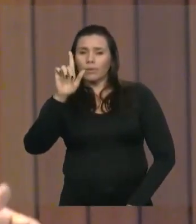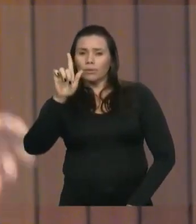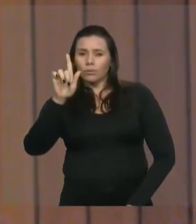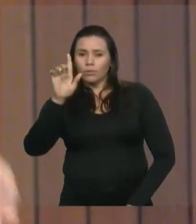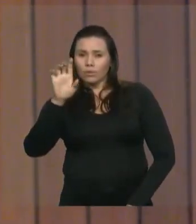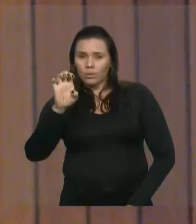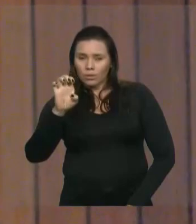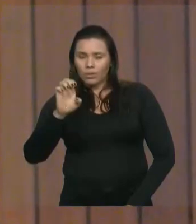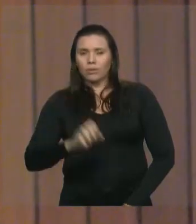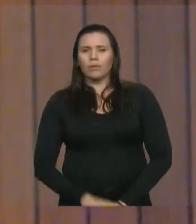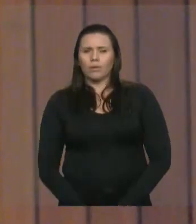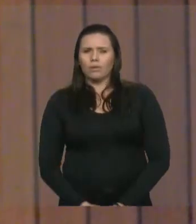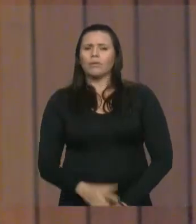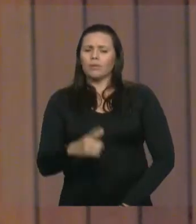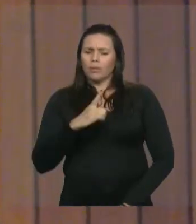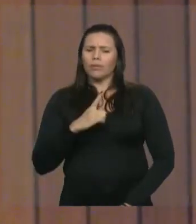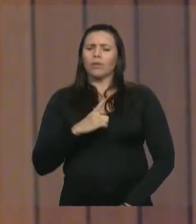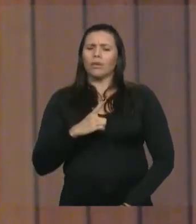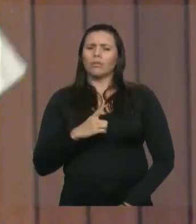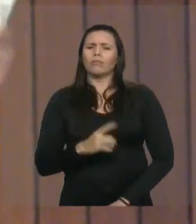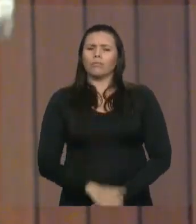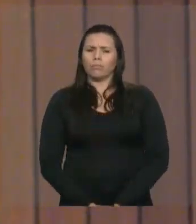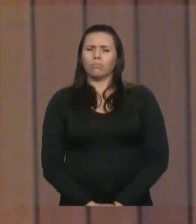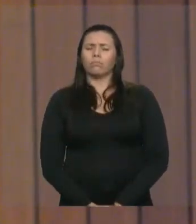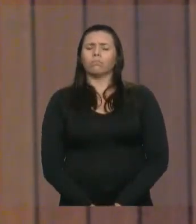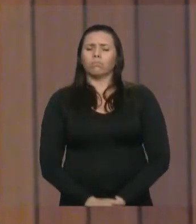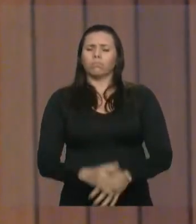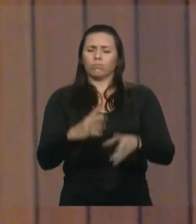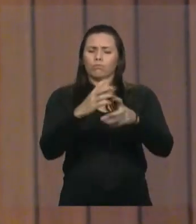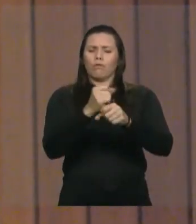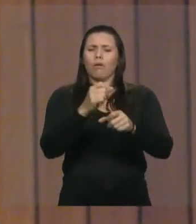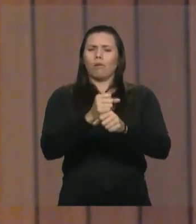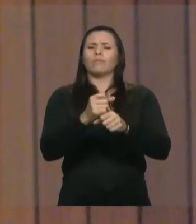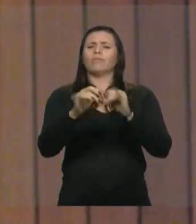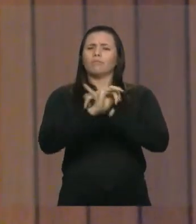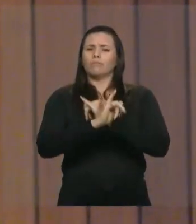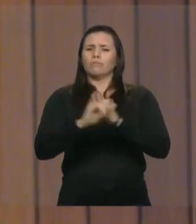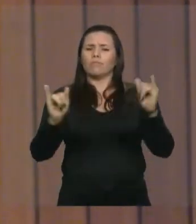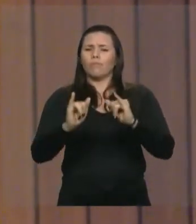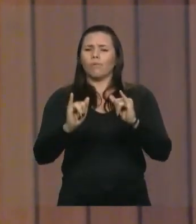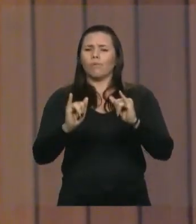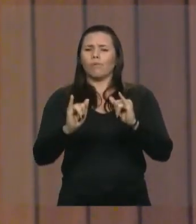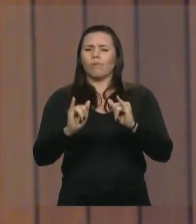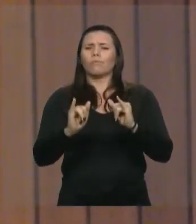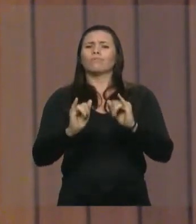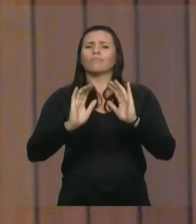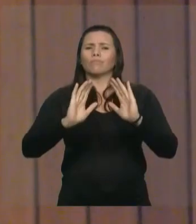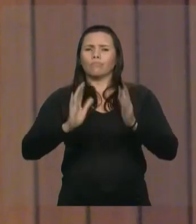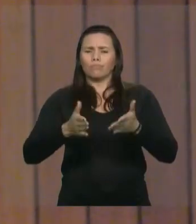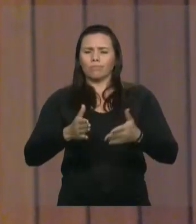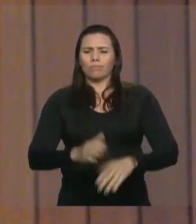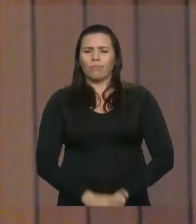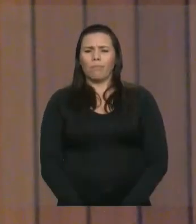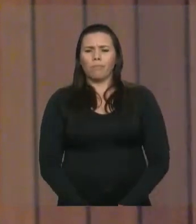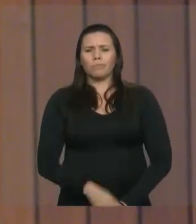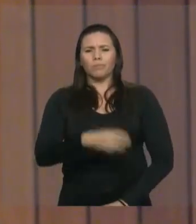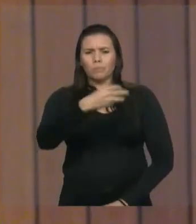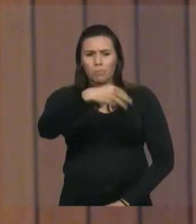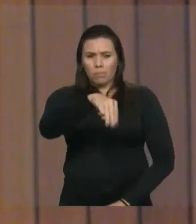real, diferente do Maranhão da propaganda, do Maranhão da mentira de Flávio